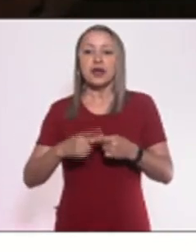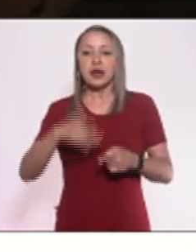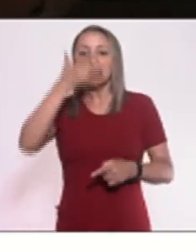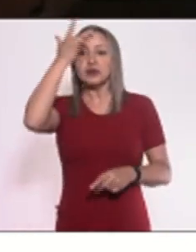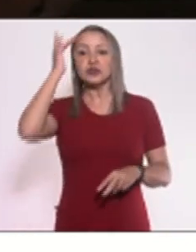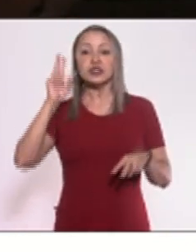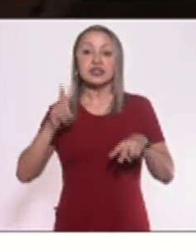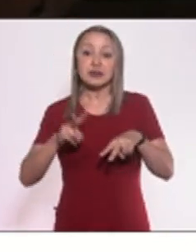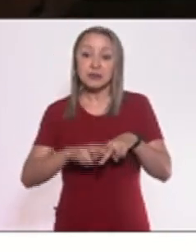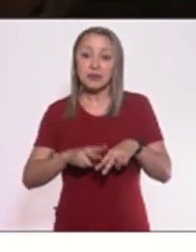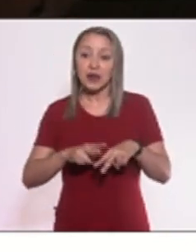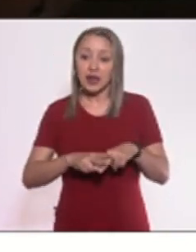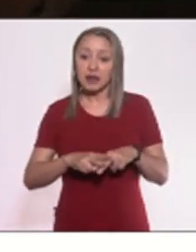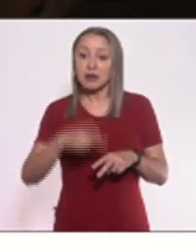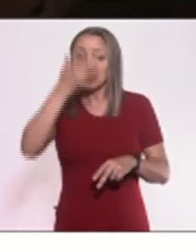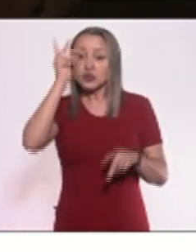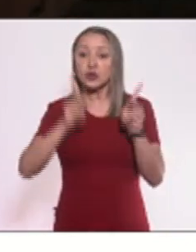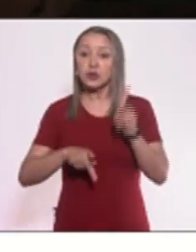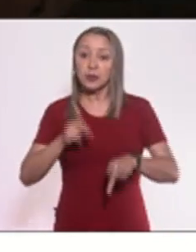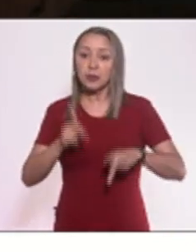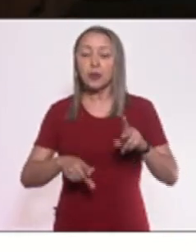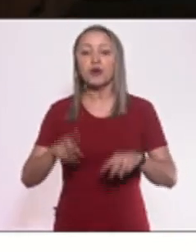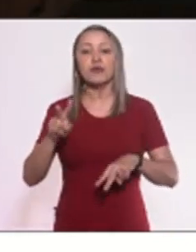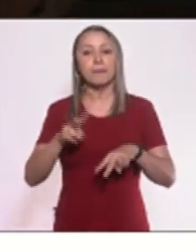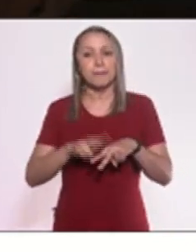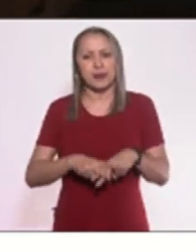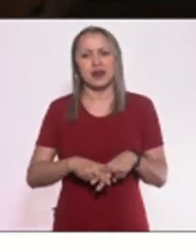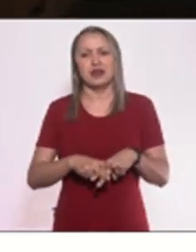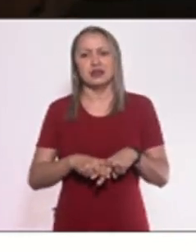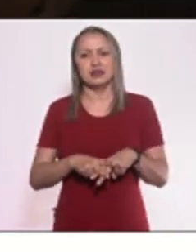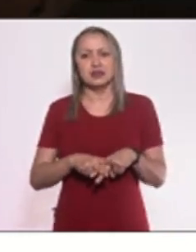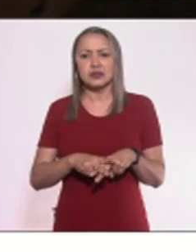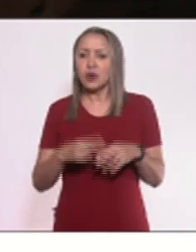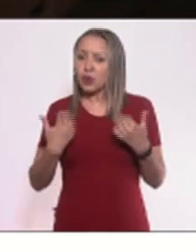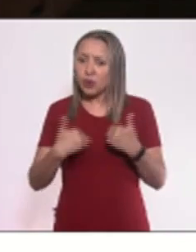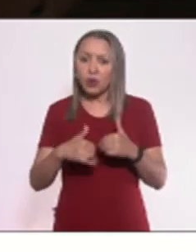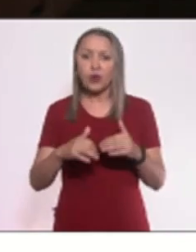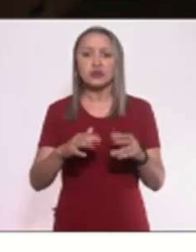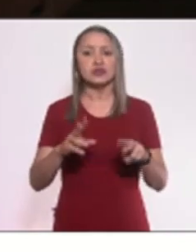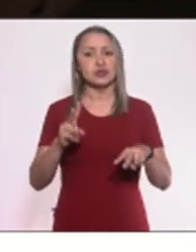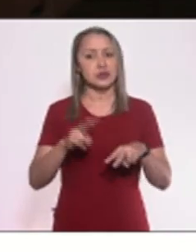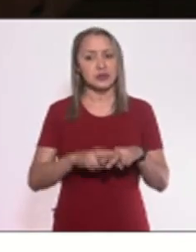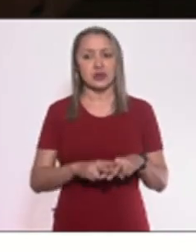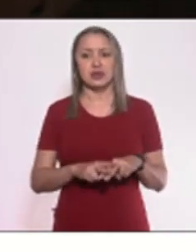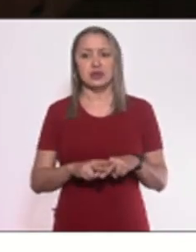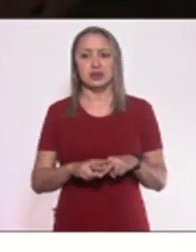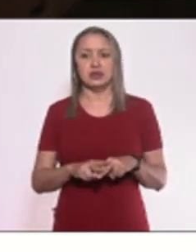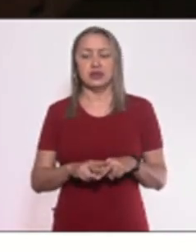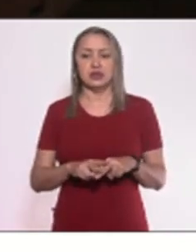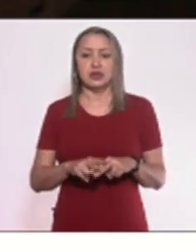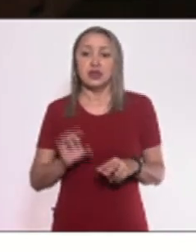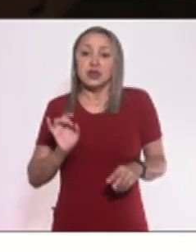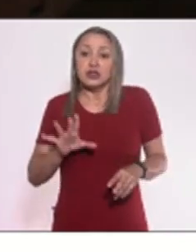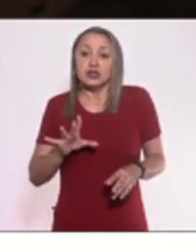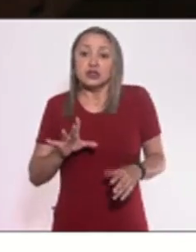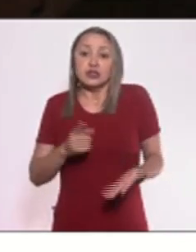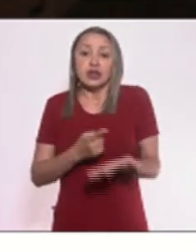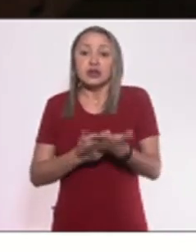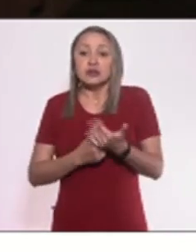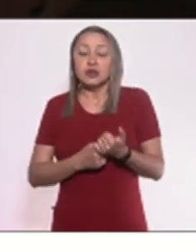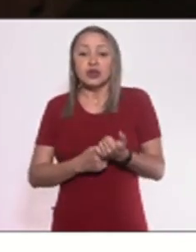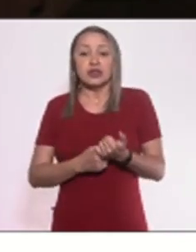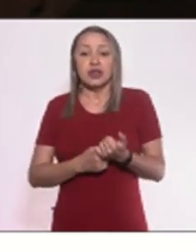ele vai conseguir, quando consegue, é a defesa da nossa querida Defensoria